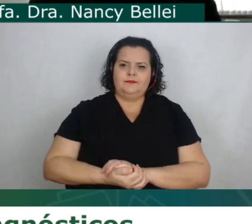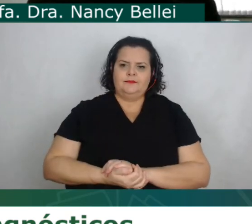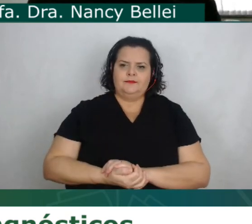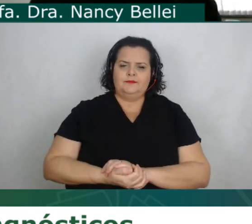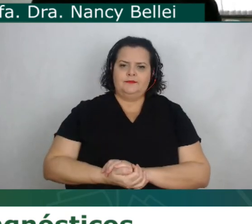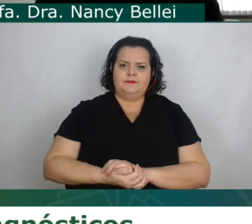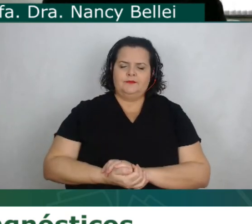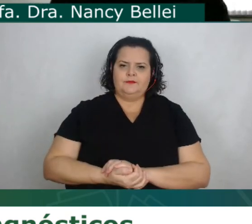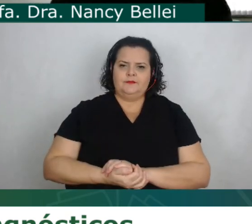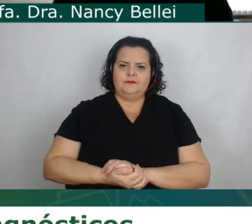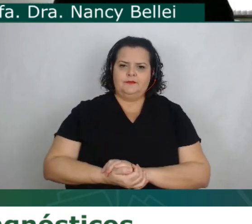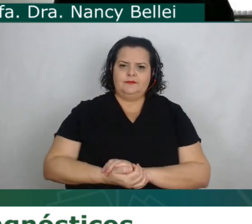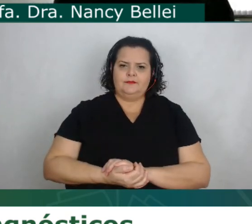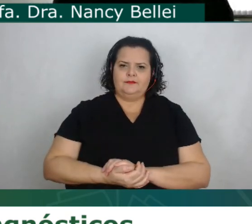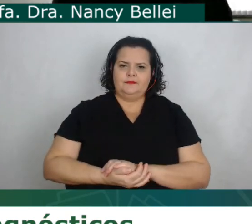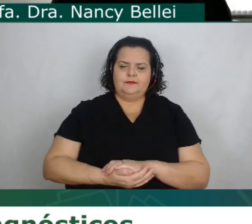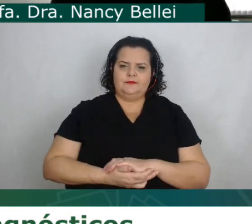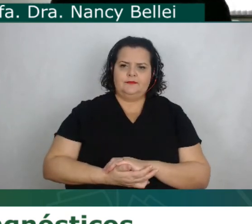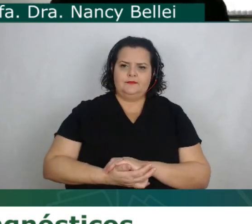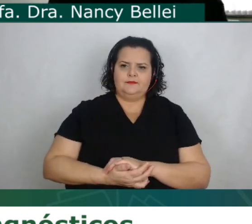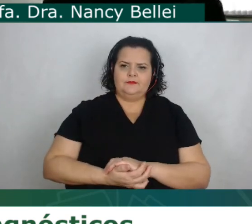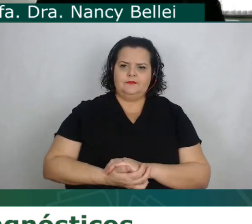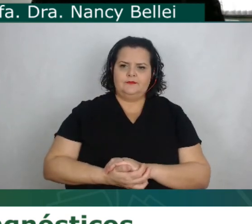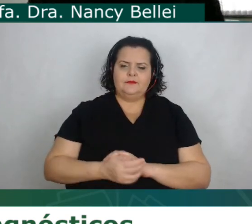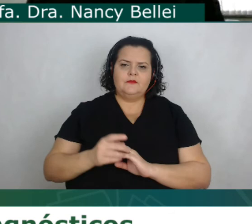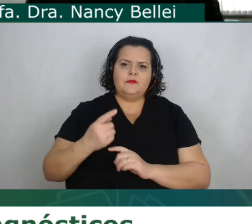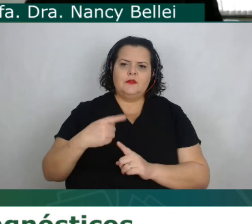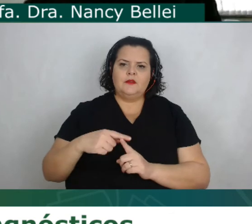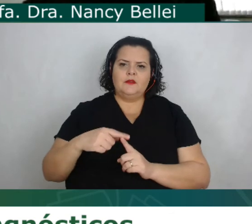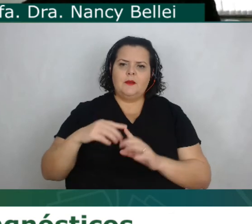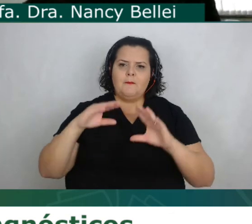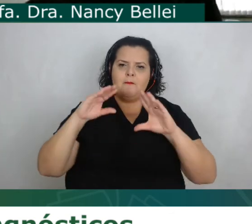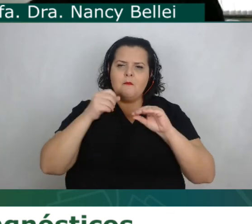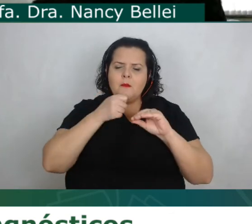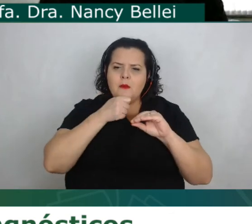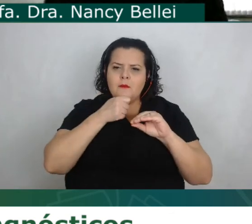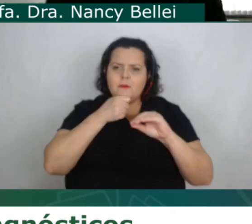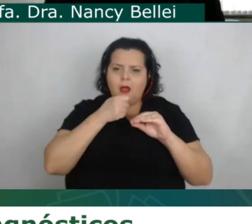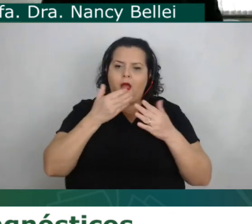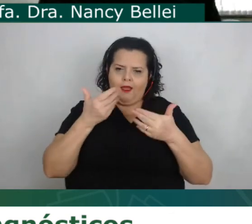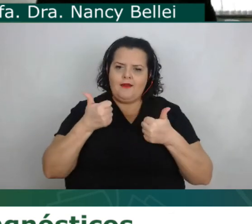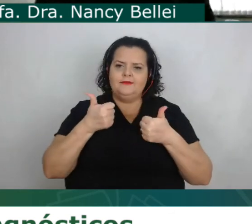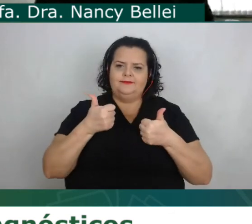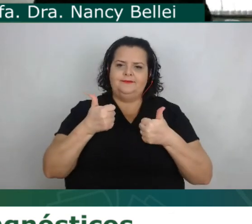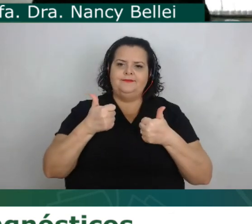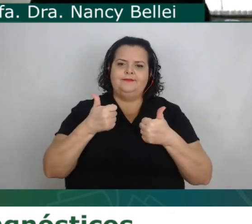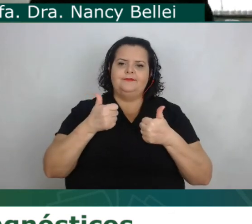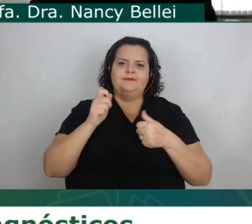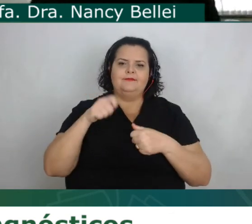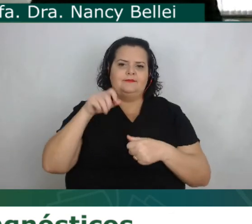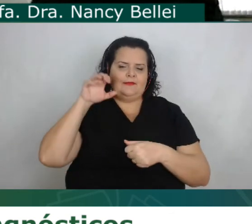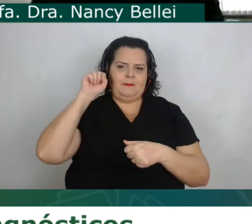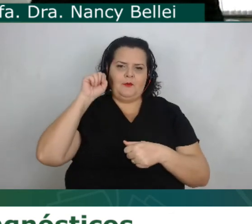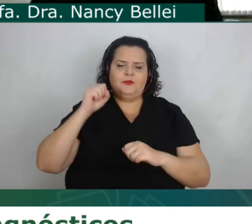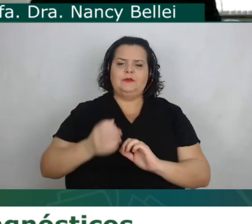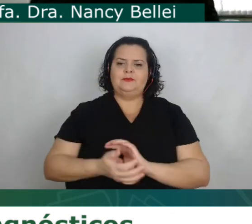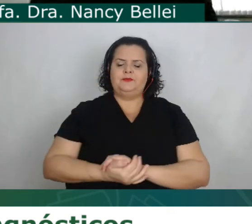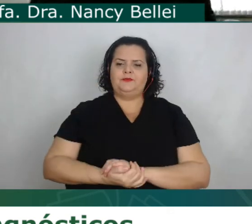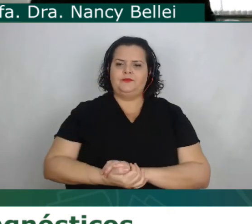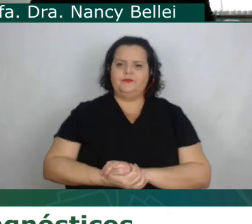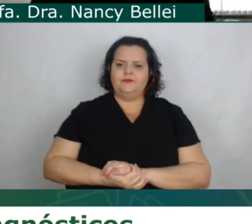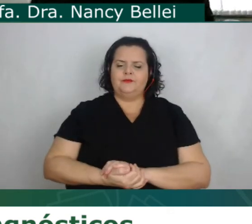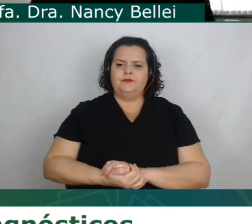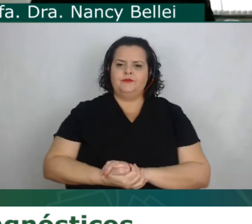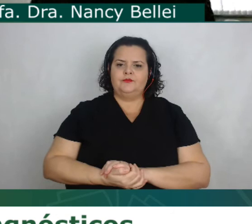Não, ficou sem som, Nancy. Agora? E agora? Novo tá. Então, estava ok.